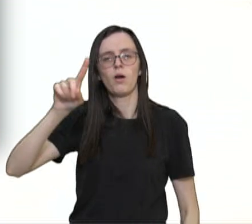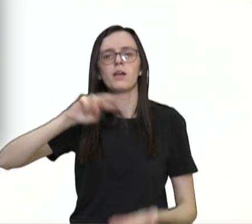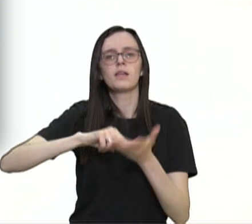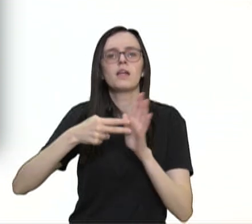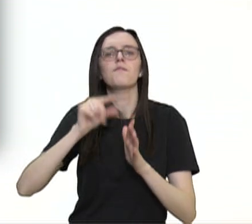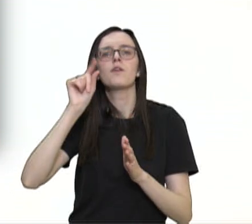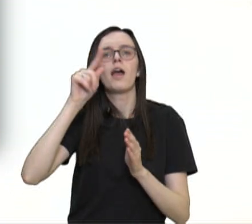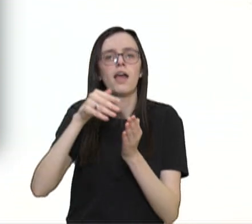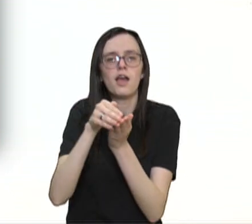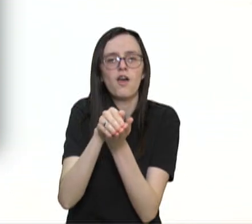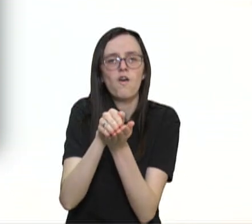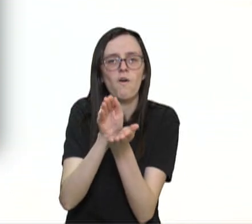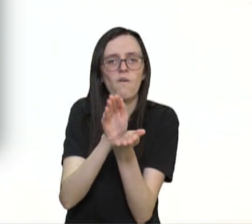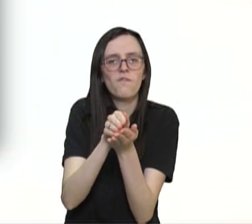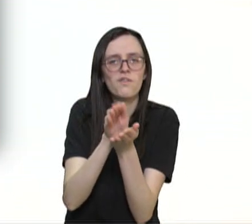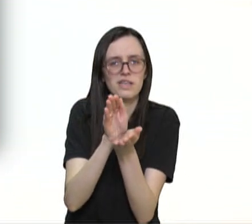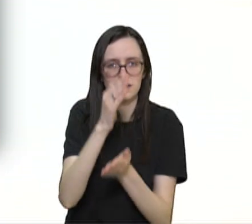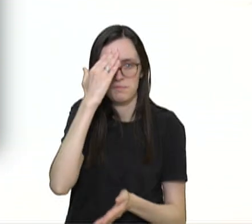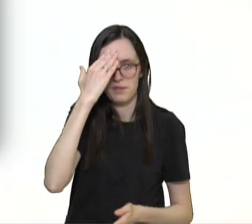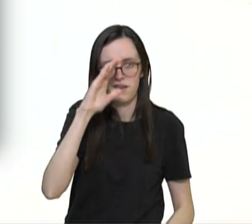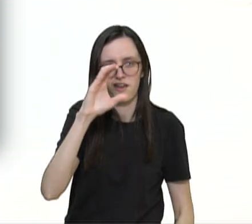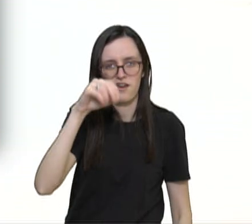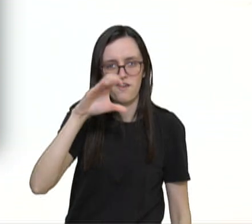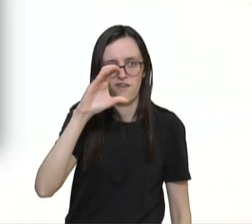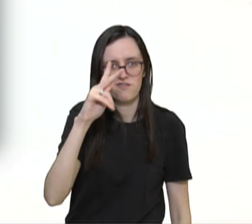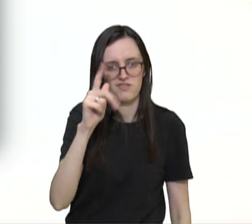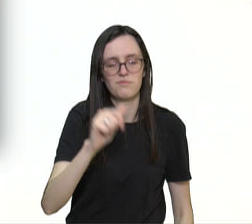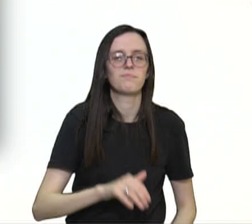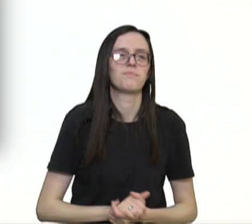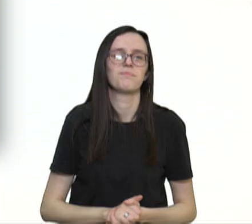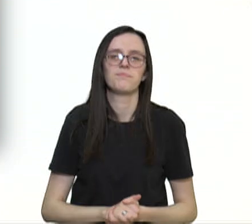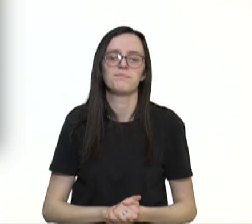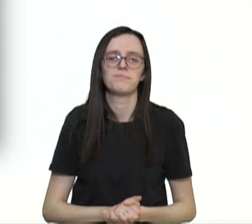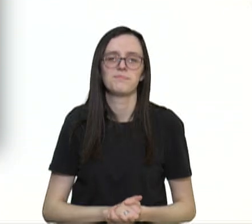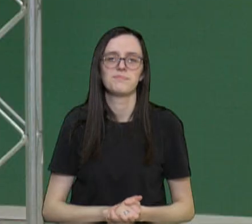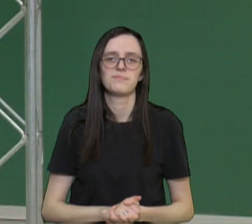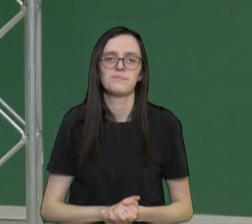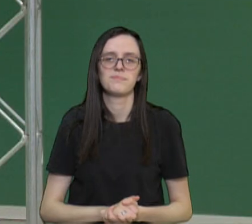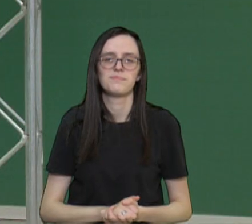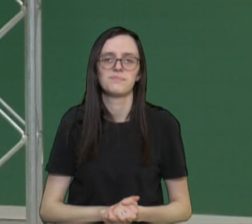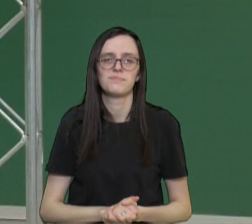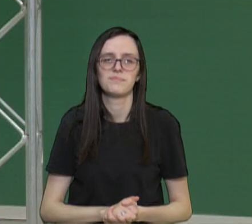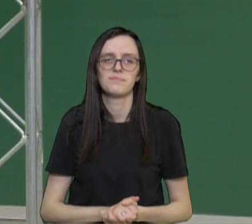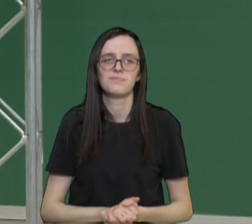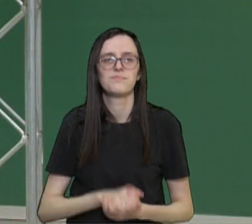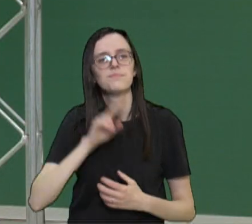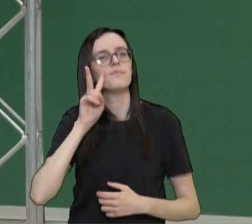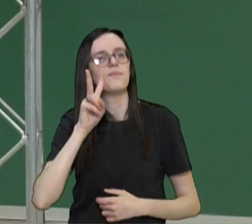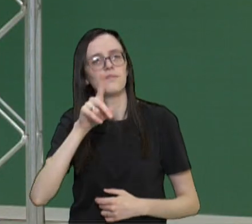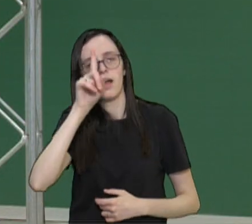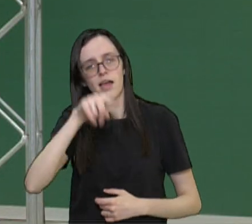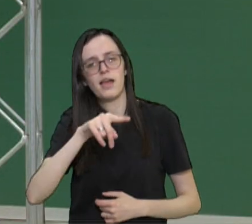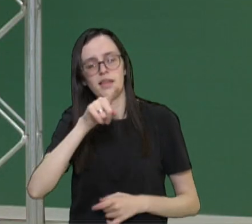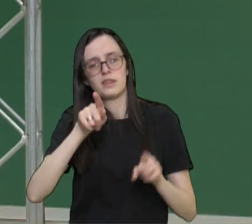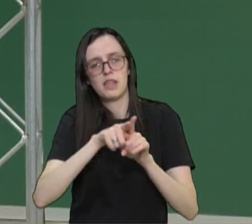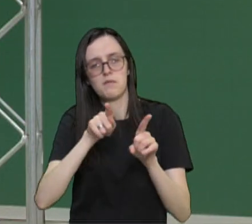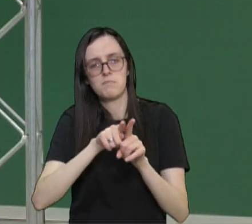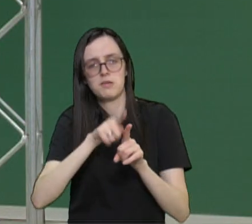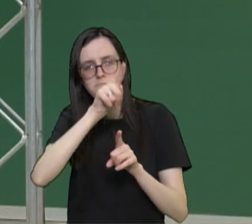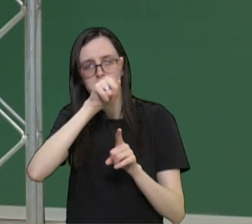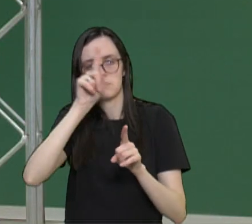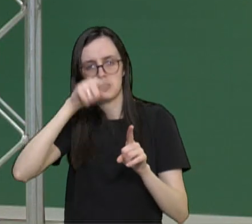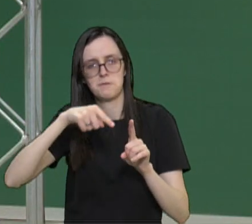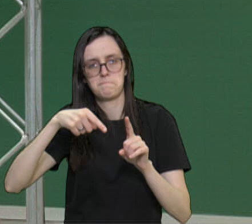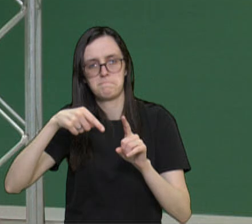formato mais simplificado. Então você vê o ornamento da conda, tá? Aqui, que é uma obra, para ver o detalhe,